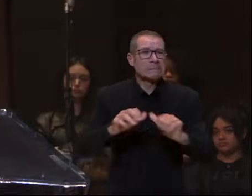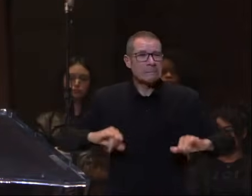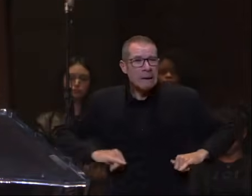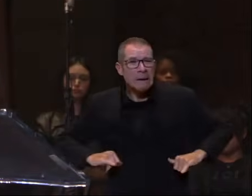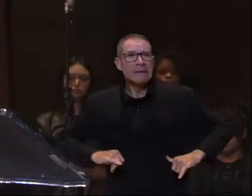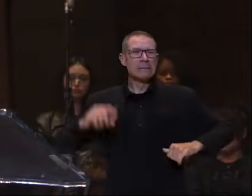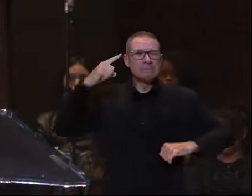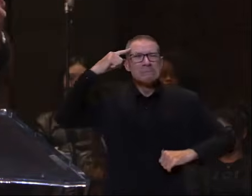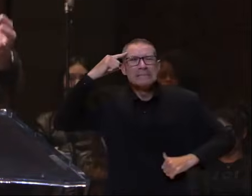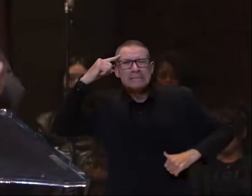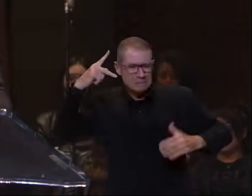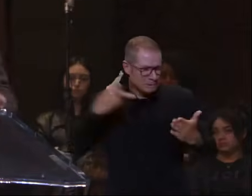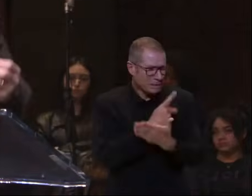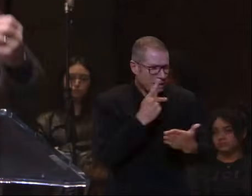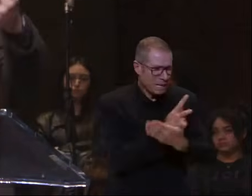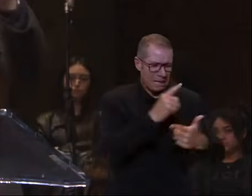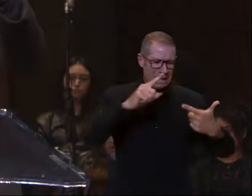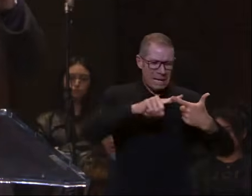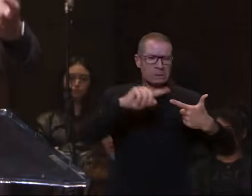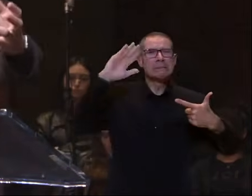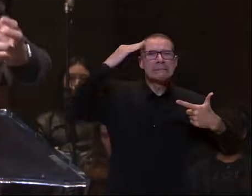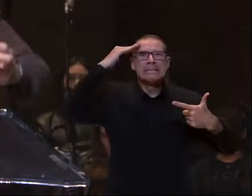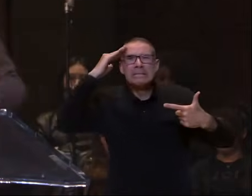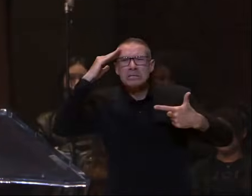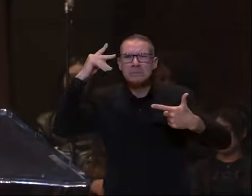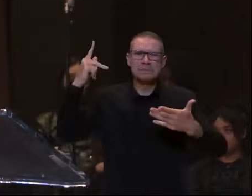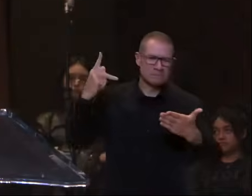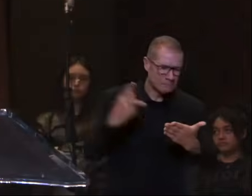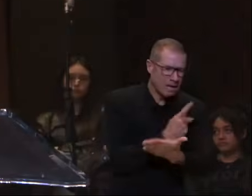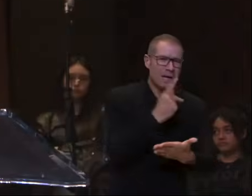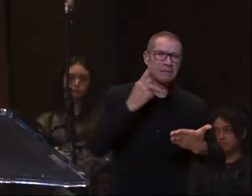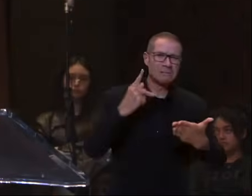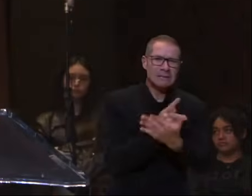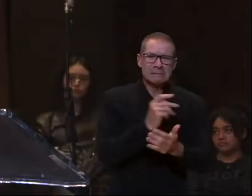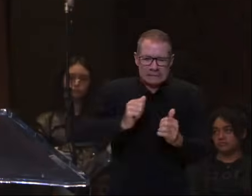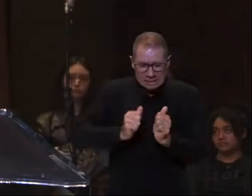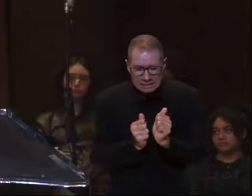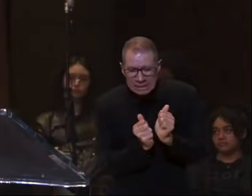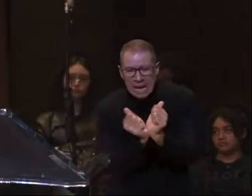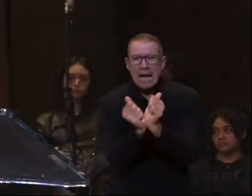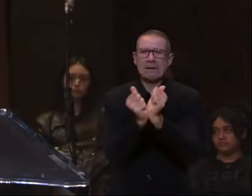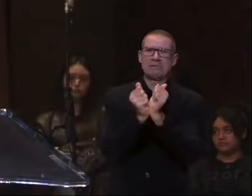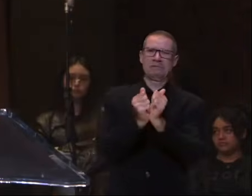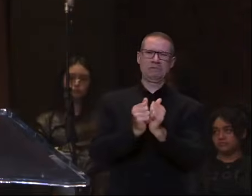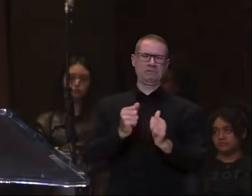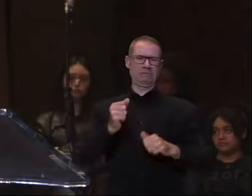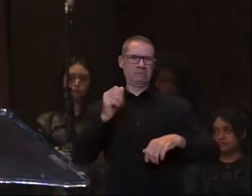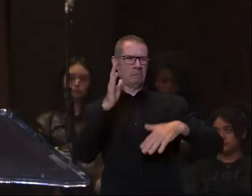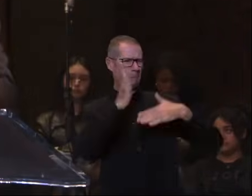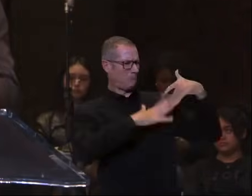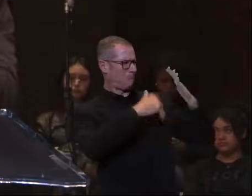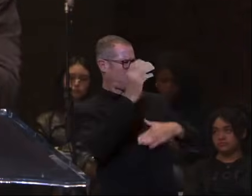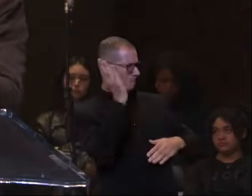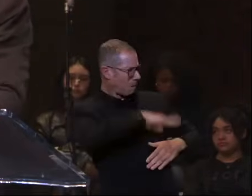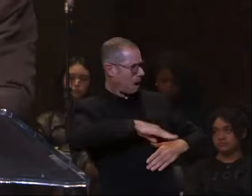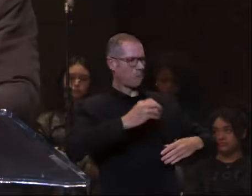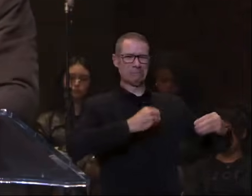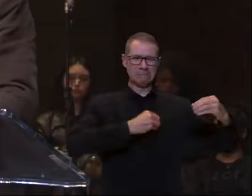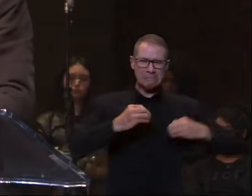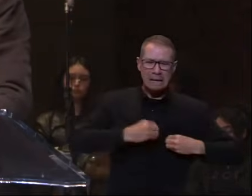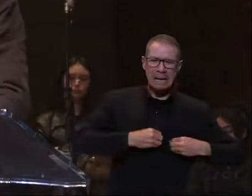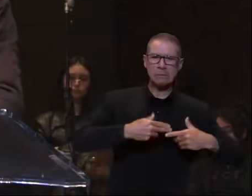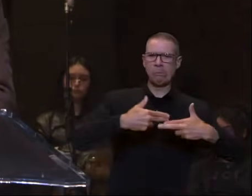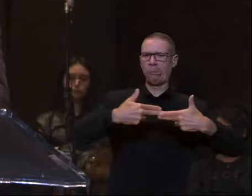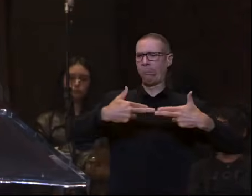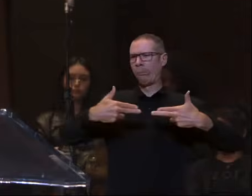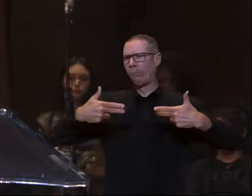Escravo de pensamentos errados, de entendimentos errados, escravos de maus hábitos, de pecados